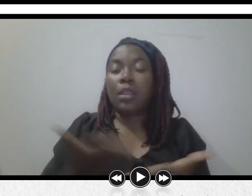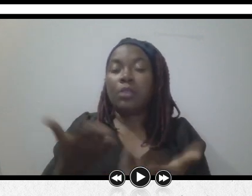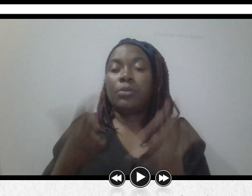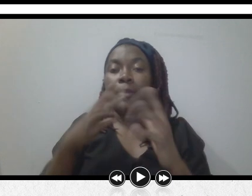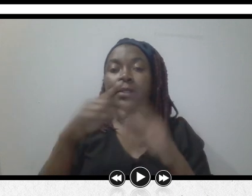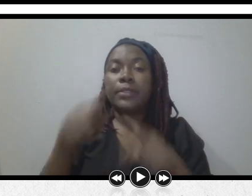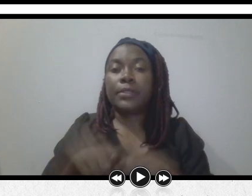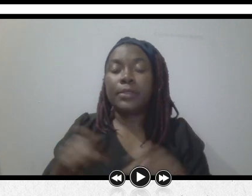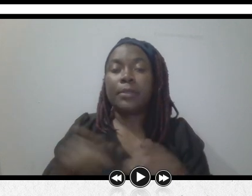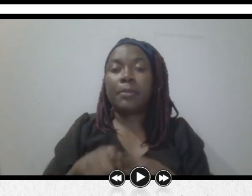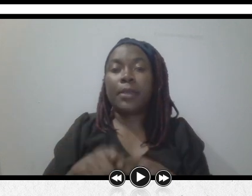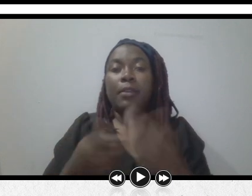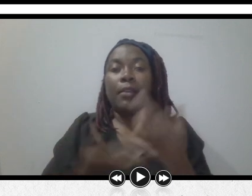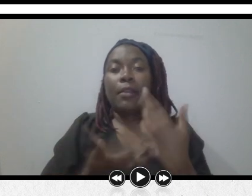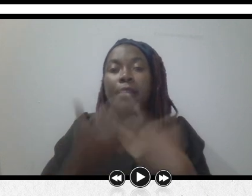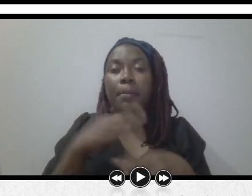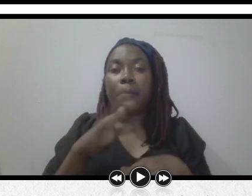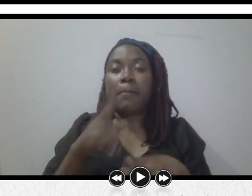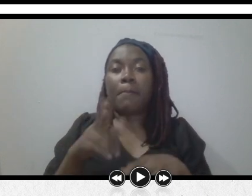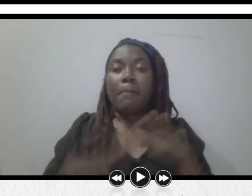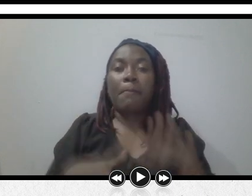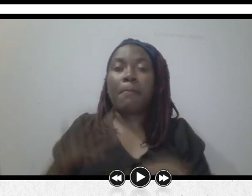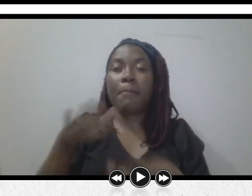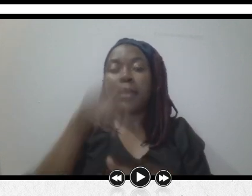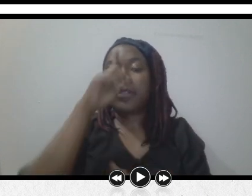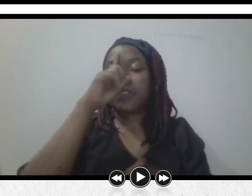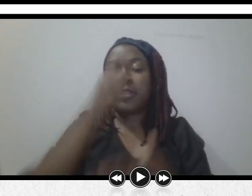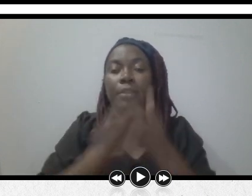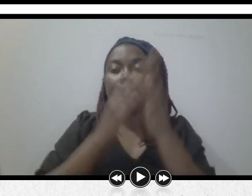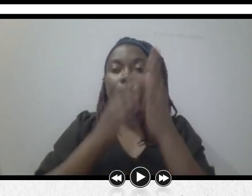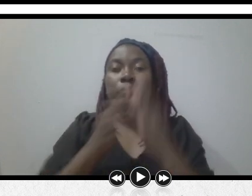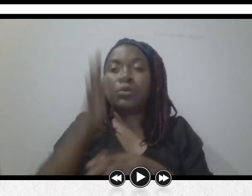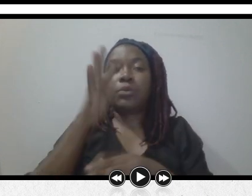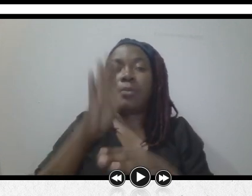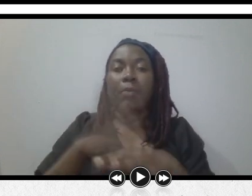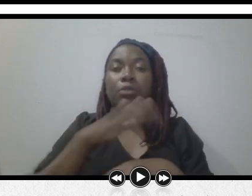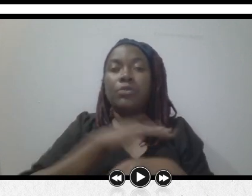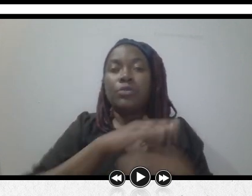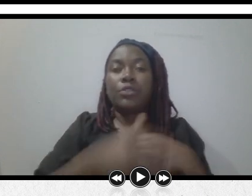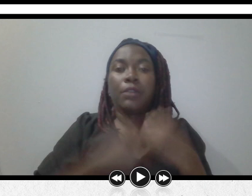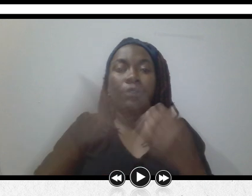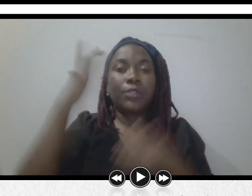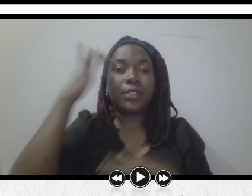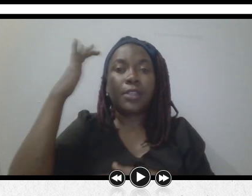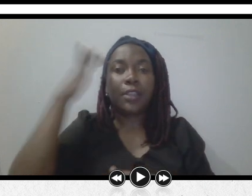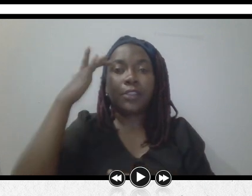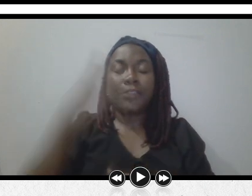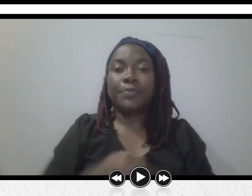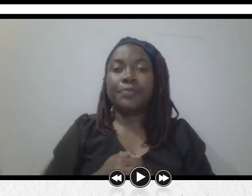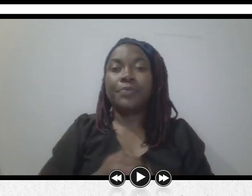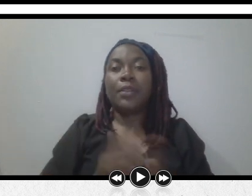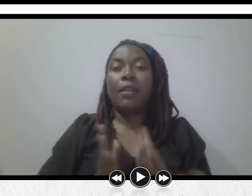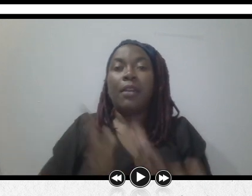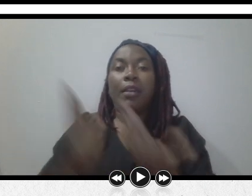um gesto de cuidado com o nosso planeta, e cada ação de reciclagem em um passo decisivo rumo a um futuro mais sustentável